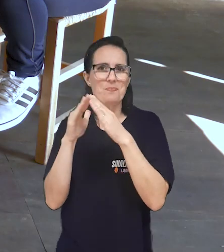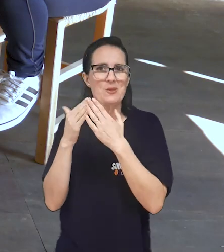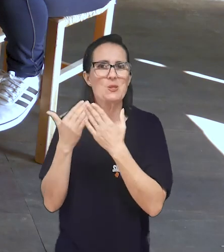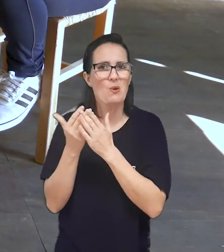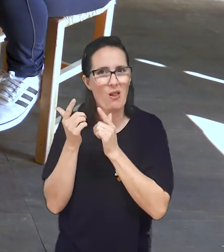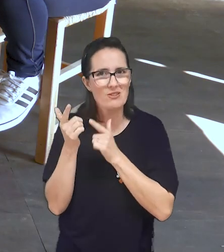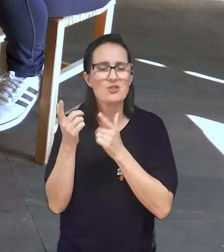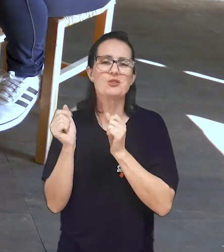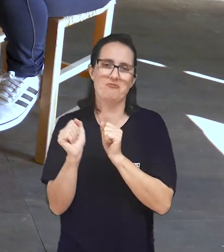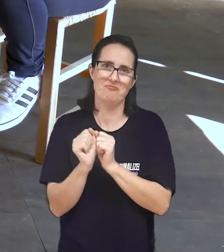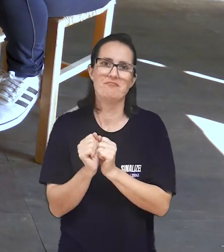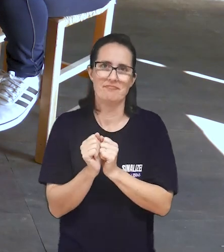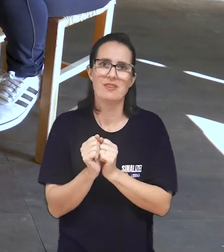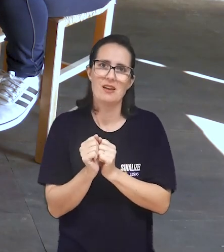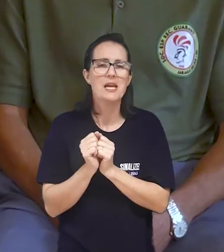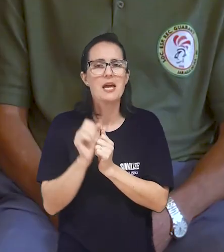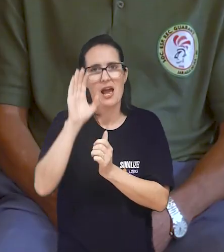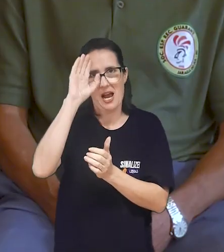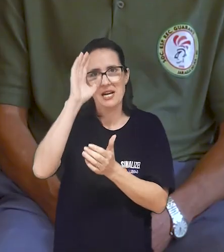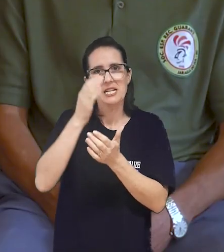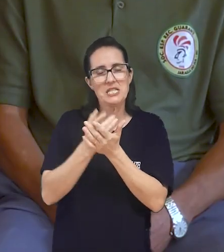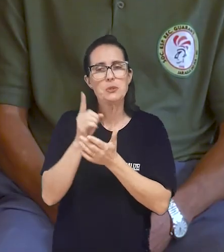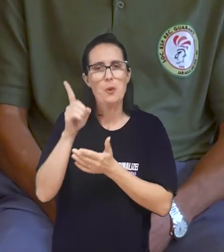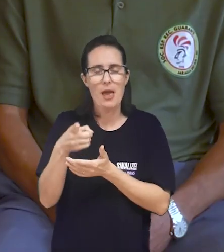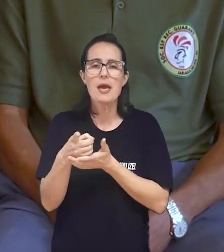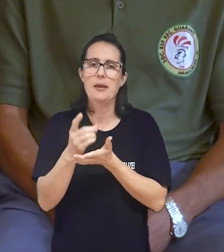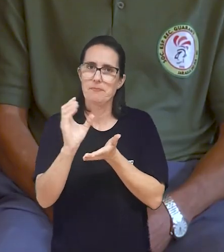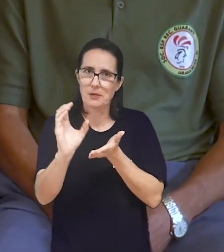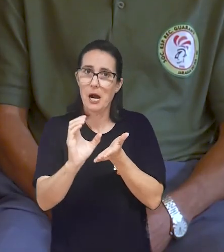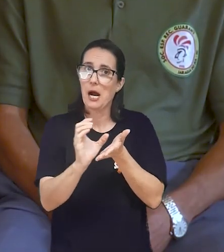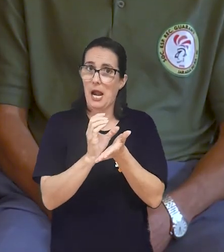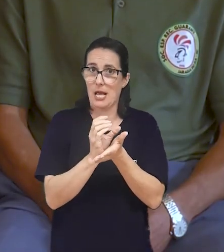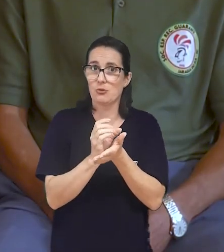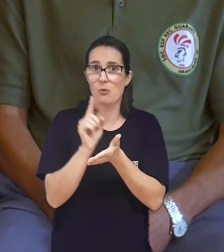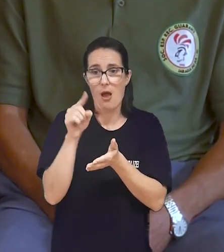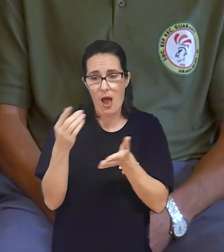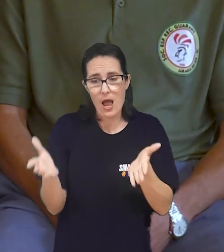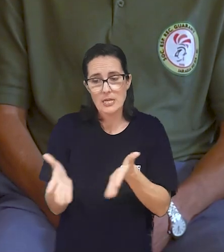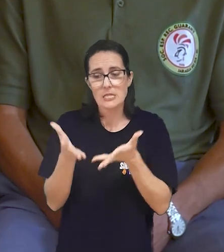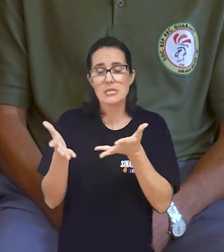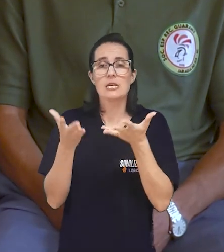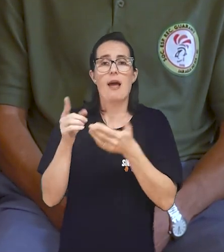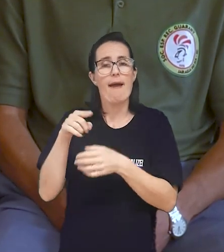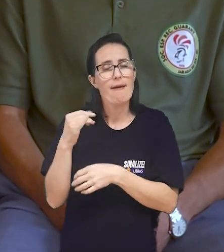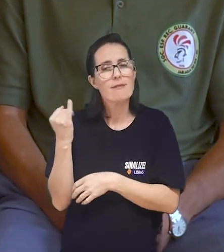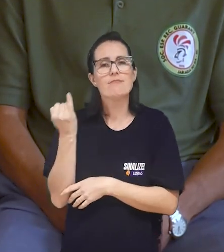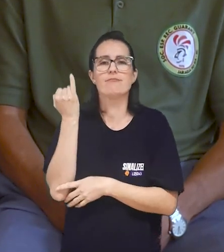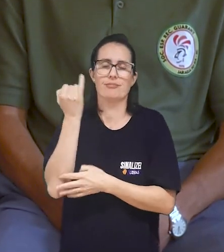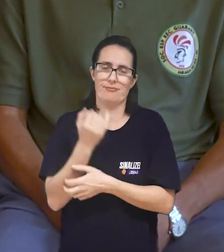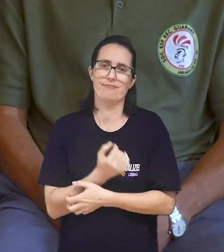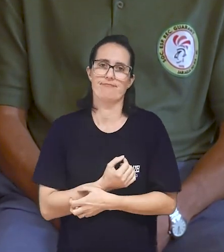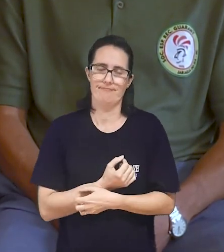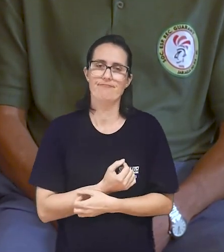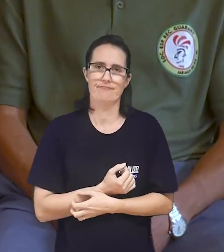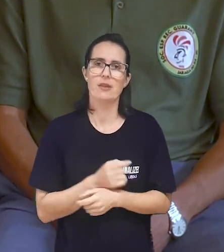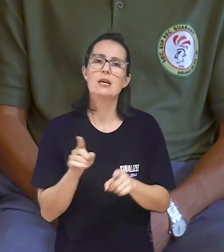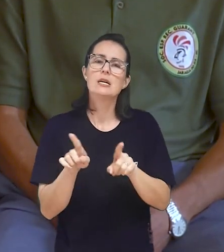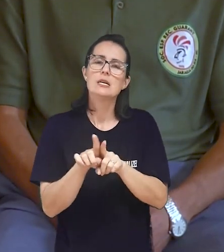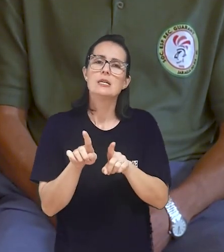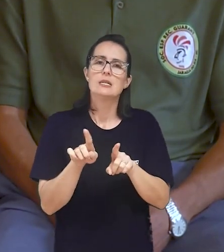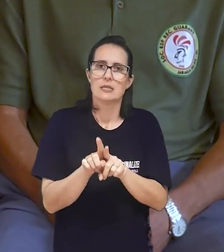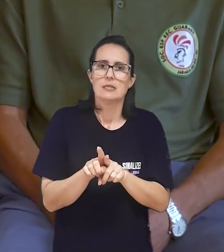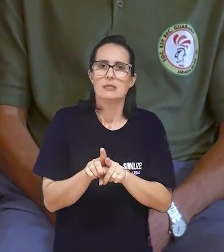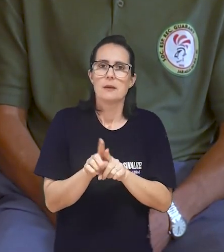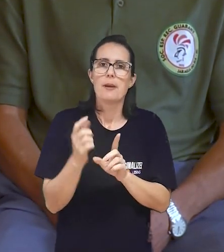participar, facilita. Eu acho que é um incentivo que é muito importante. E é outra coisa que a gente